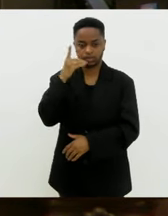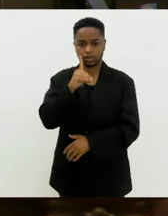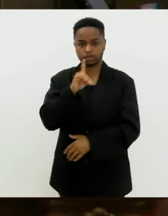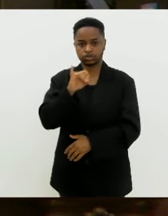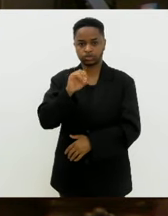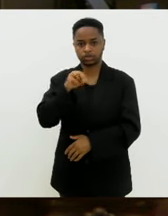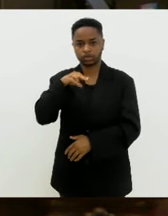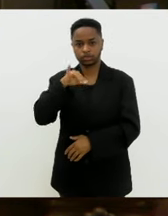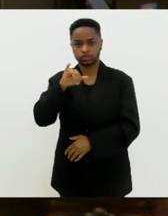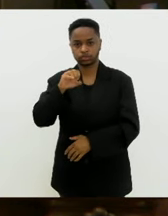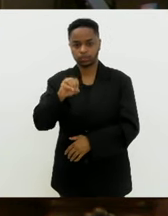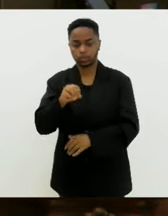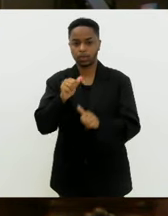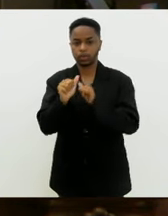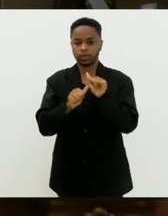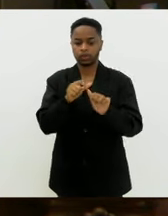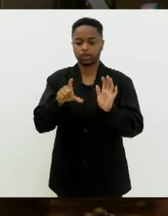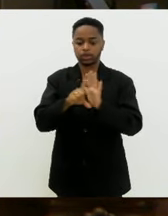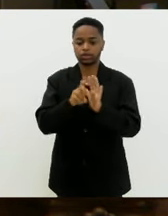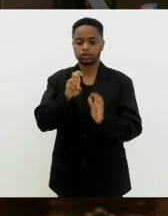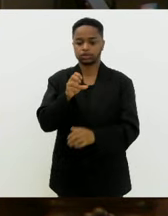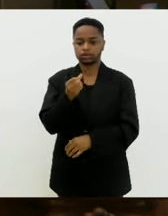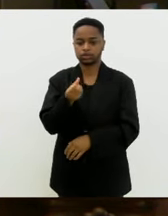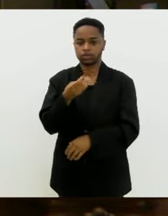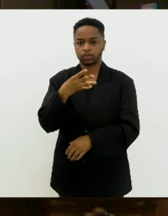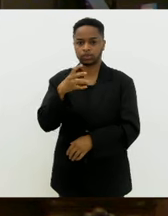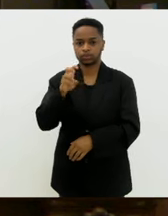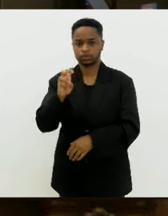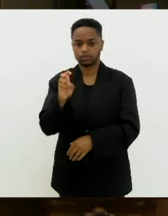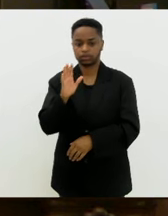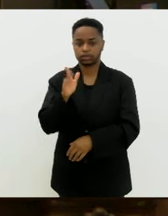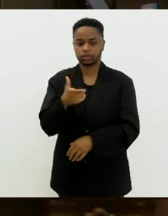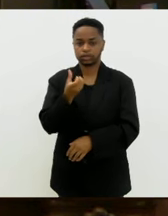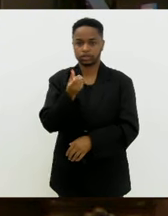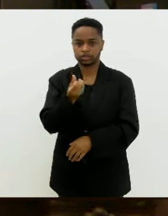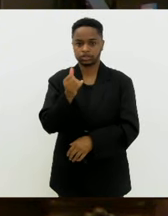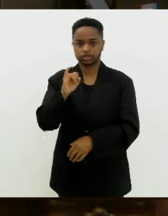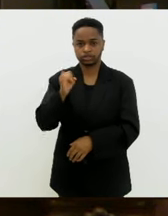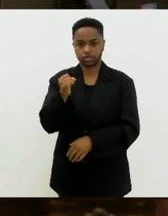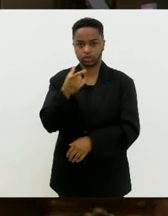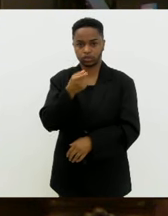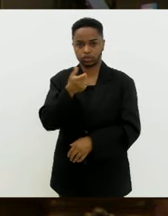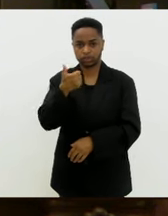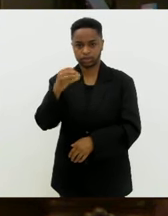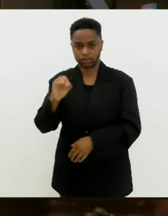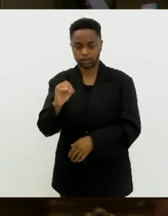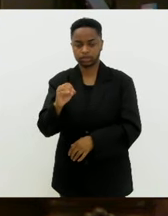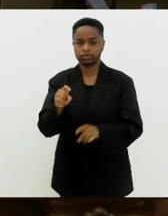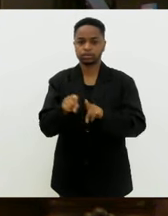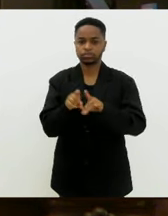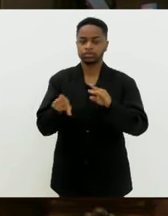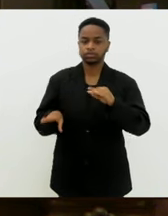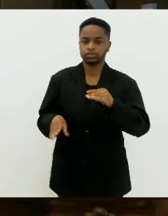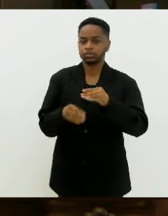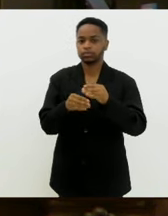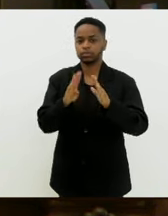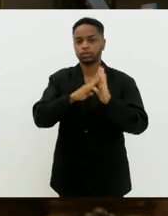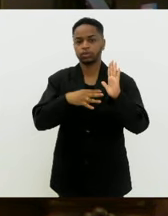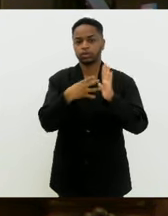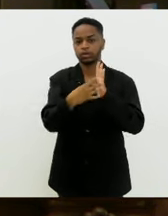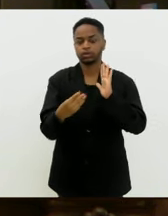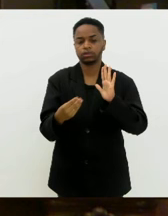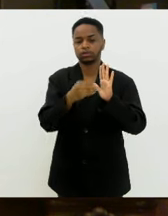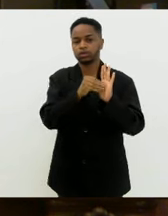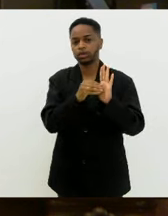Lins, que altera a lei número 5.645, de 6 de janeiro de 2010, incluindo no calendário do Estado do